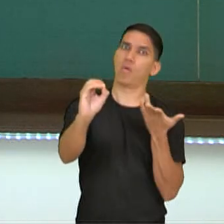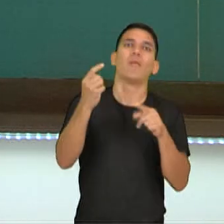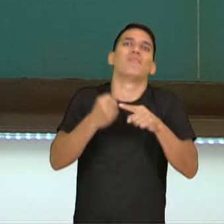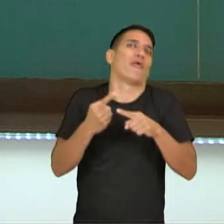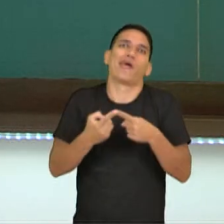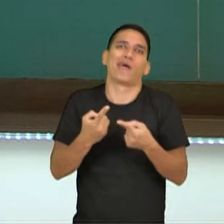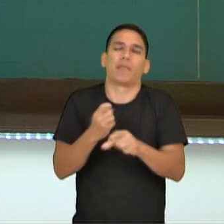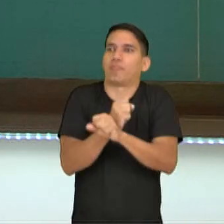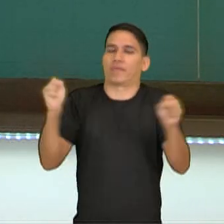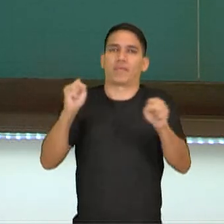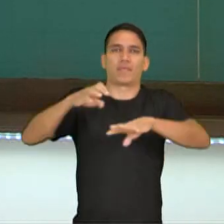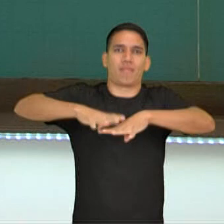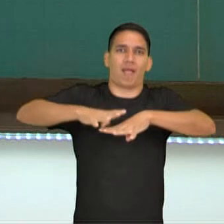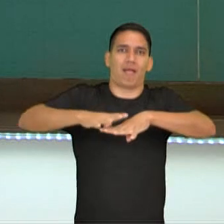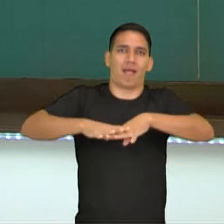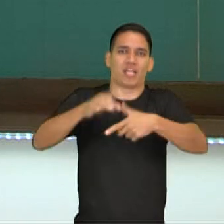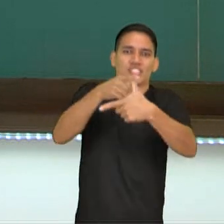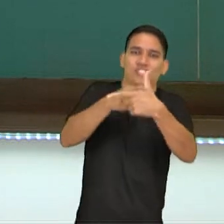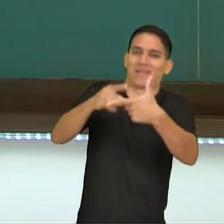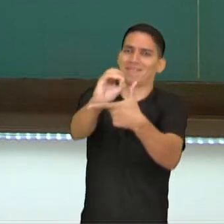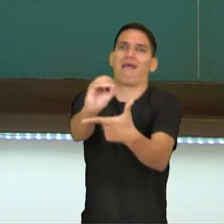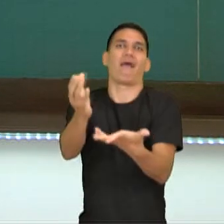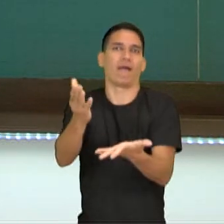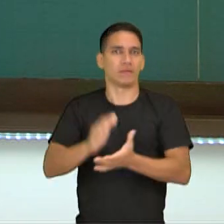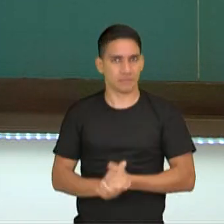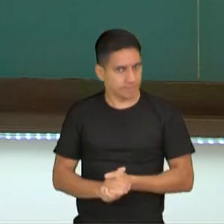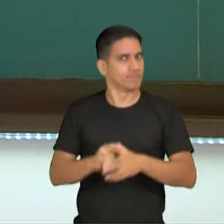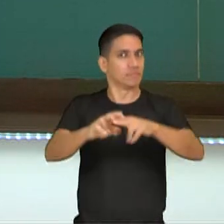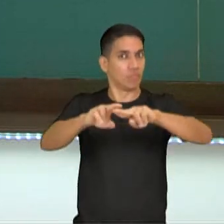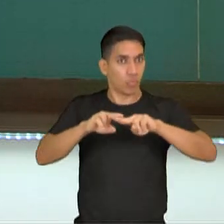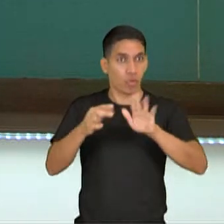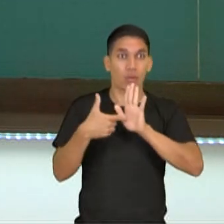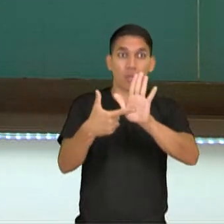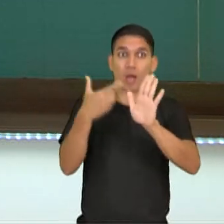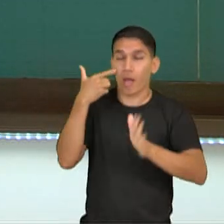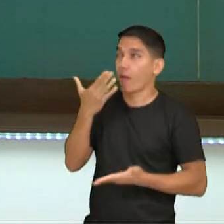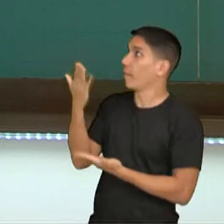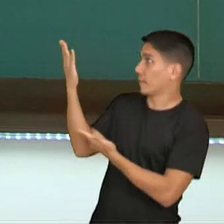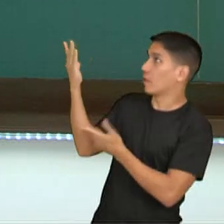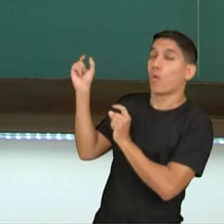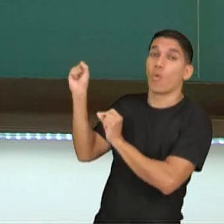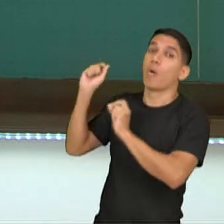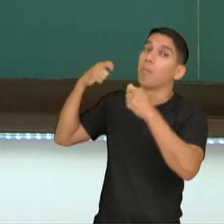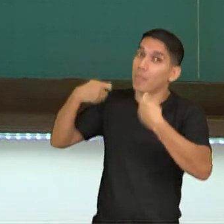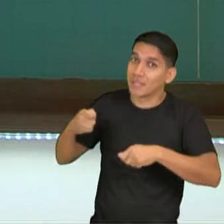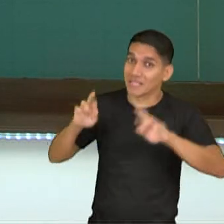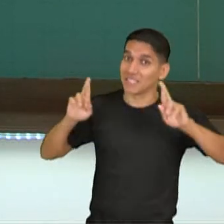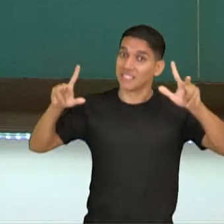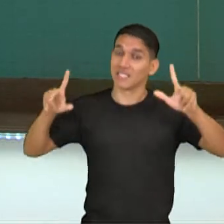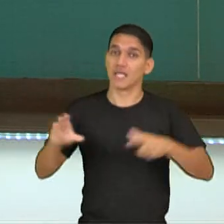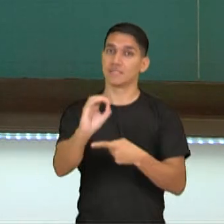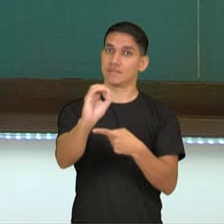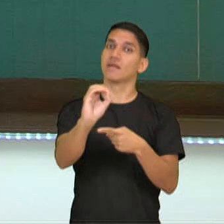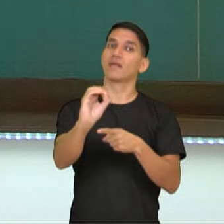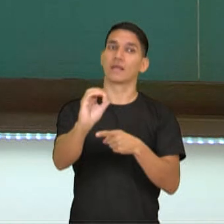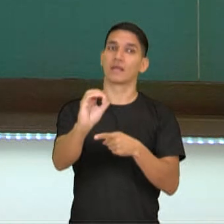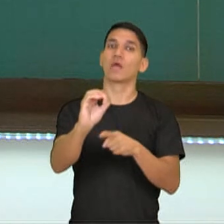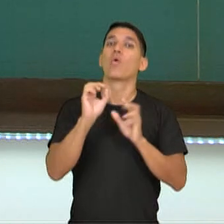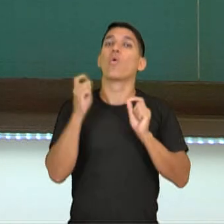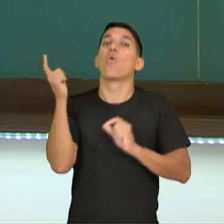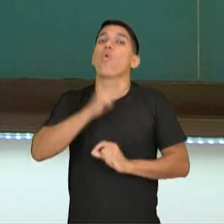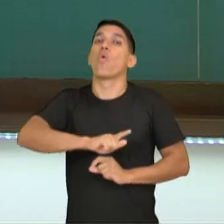matemática divisão por zero. Então, aqui está bem indicado que o cosseno deve ser diferente de zero para que a